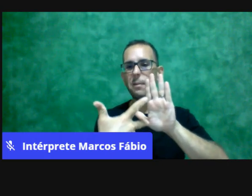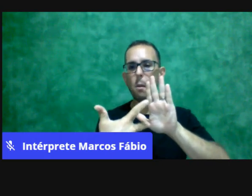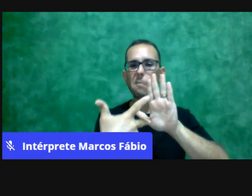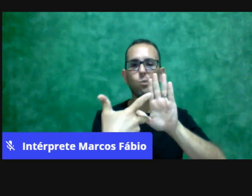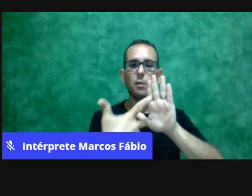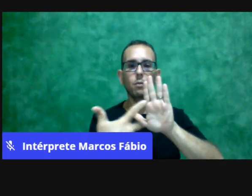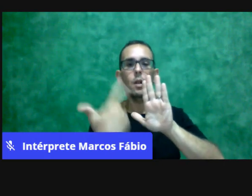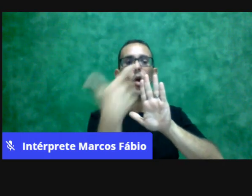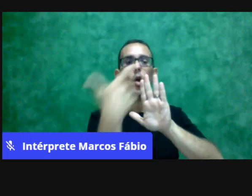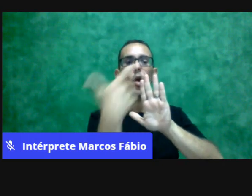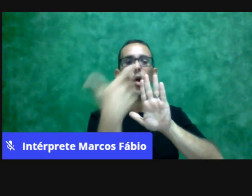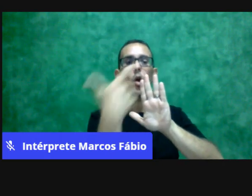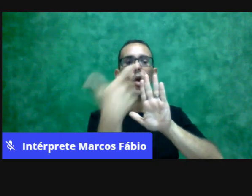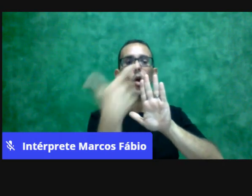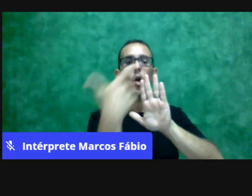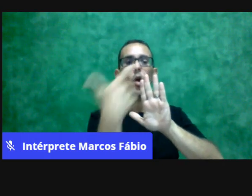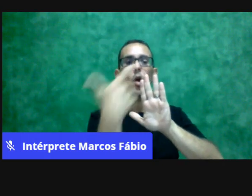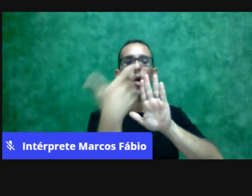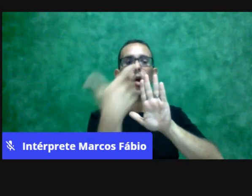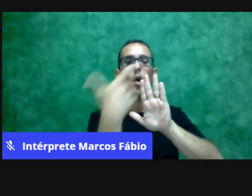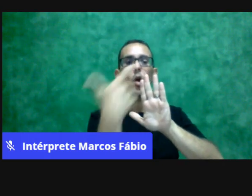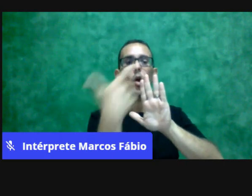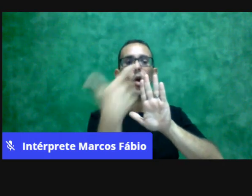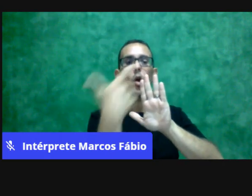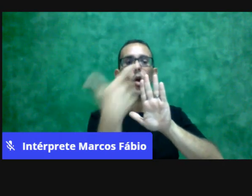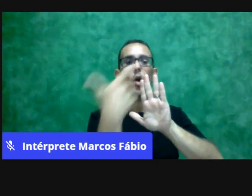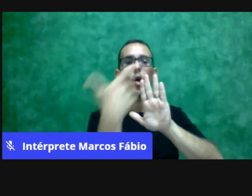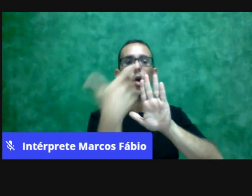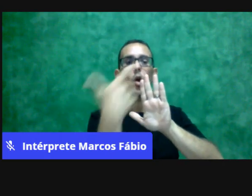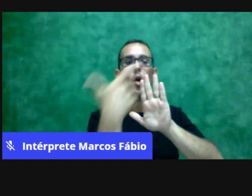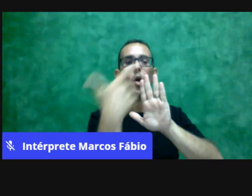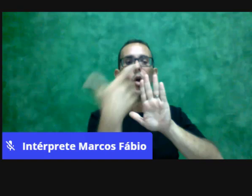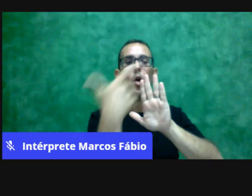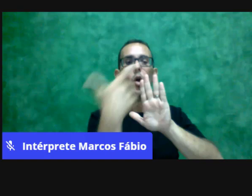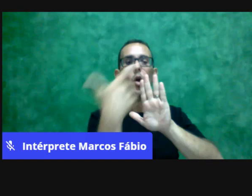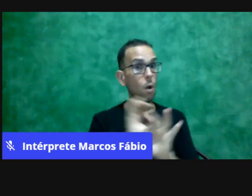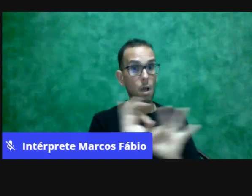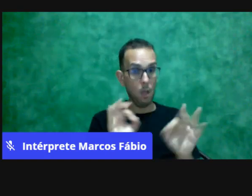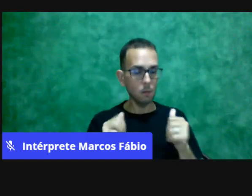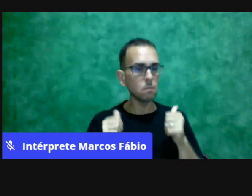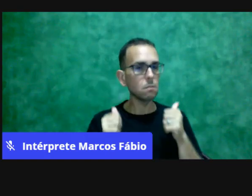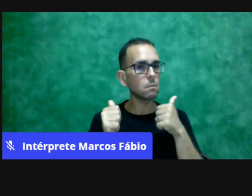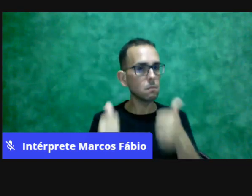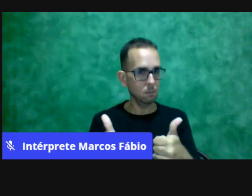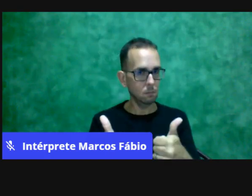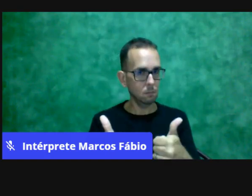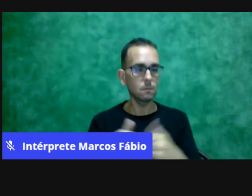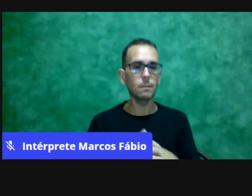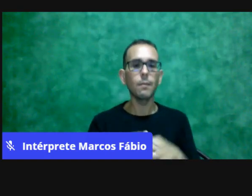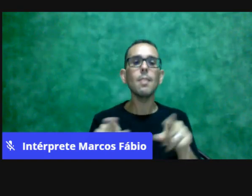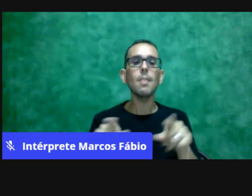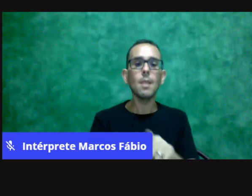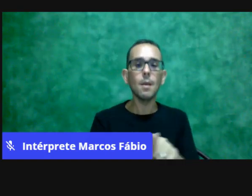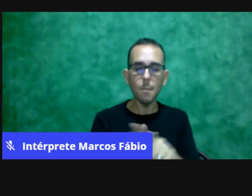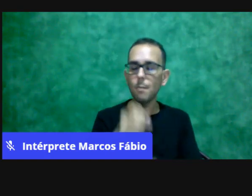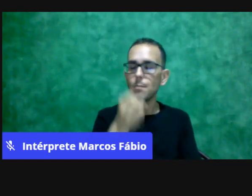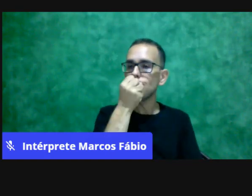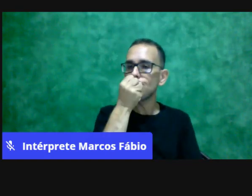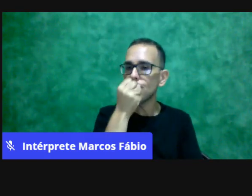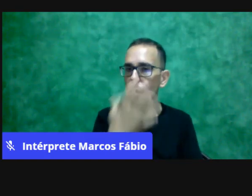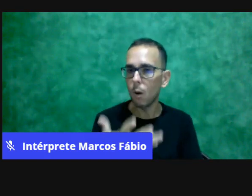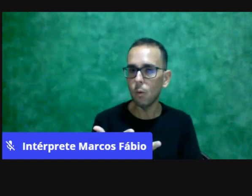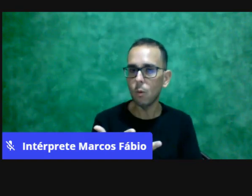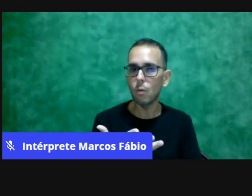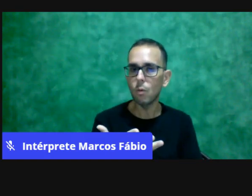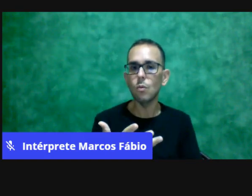outra página e assim por diante, certo? Ótimo, é bacana essa forma. Também é bacana quando o professor